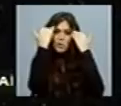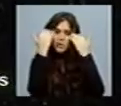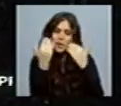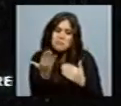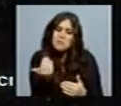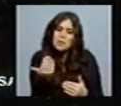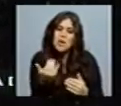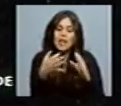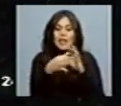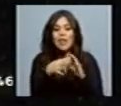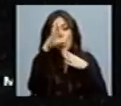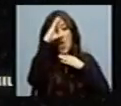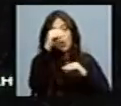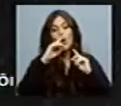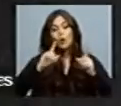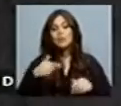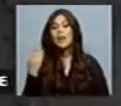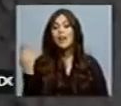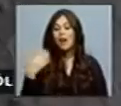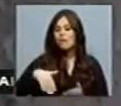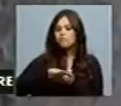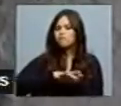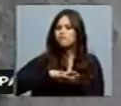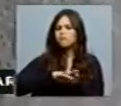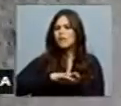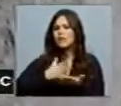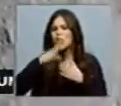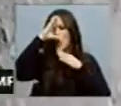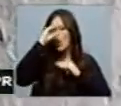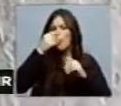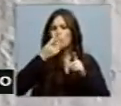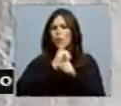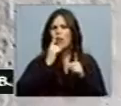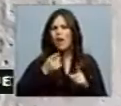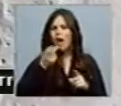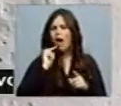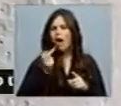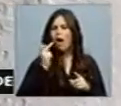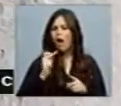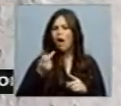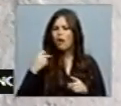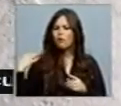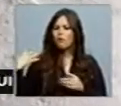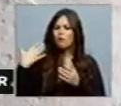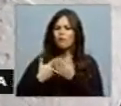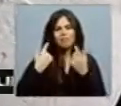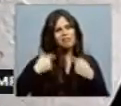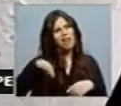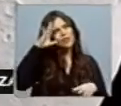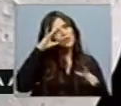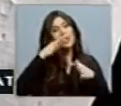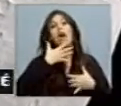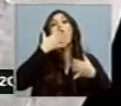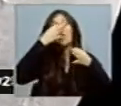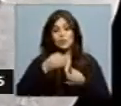a nossa própria lua. Olha, ia começar logo pela própria origem. É que durante décadas nós tínhamos uma teoria que continua